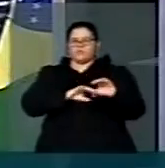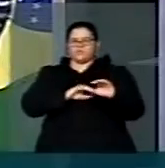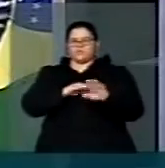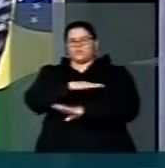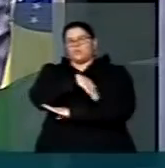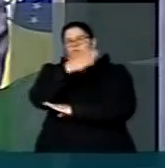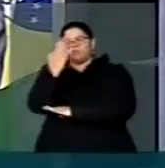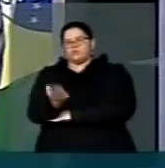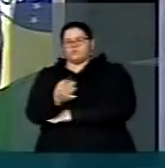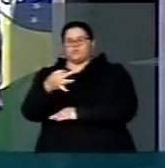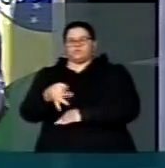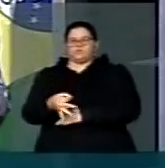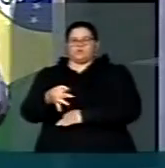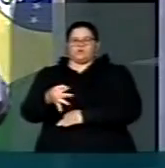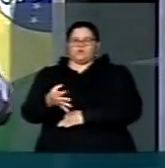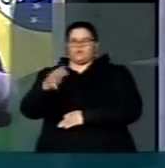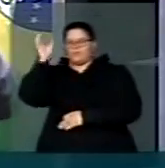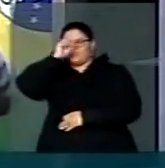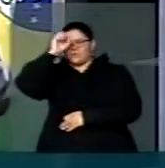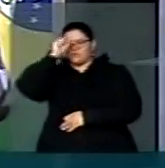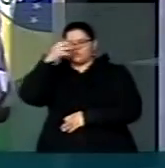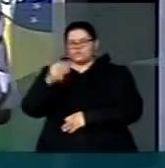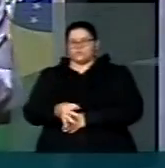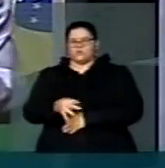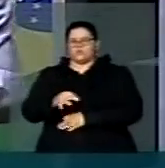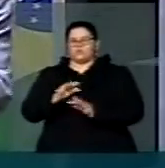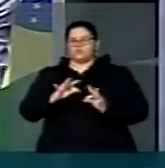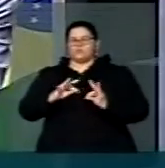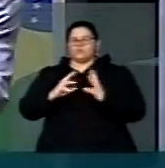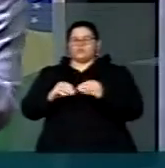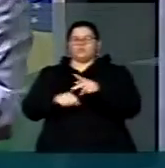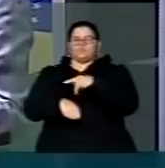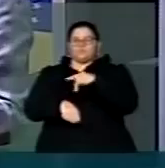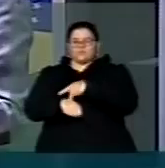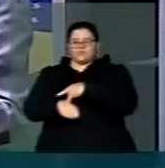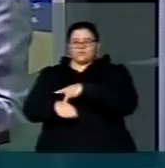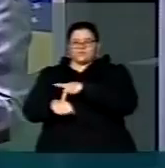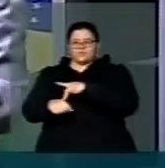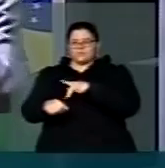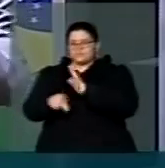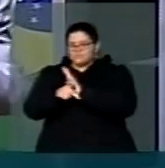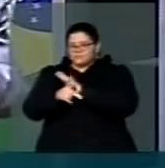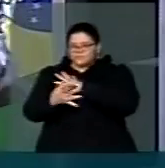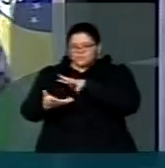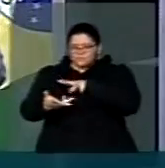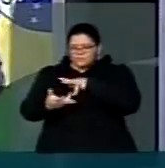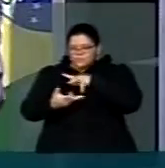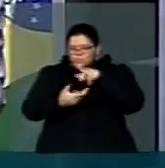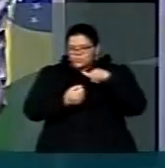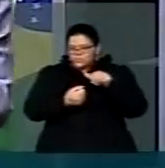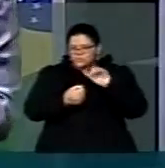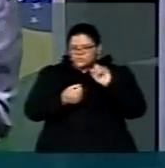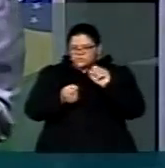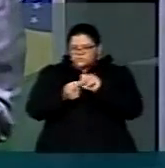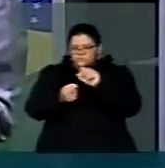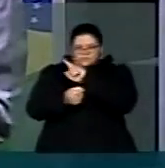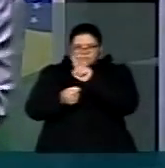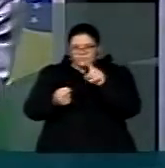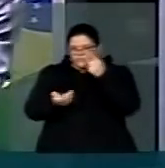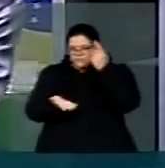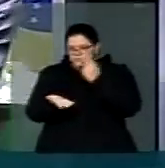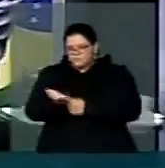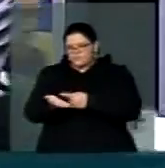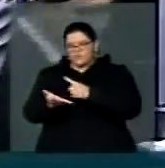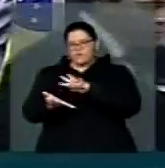Todos os países do mundo que não buscaram, enquanto sociedade, um pacto nacional para dar educação de qualidade